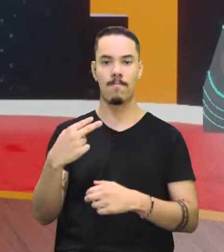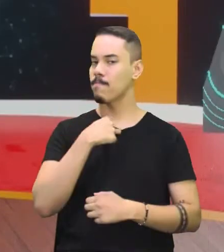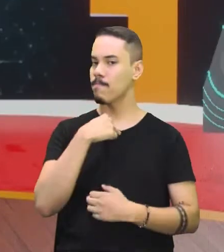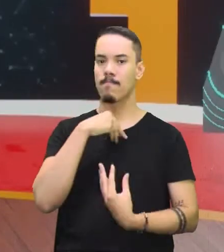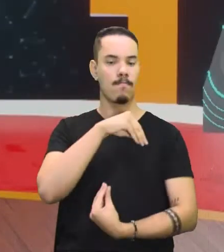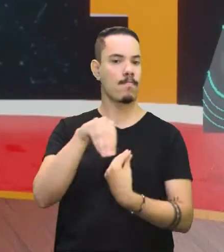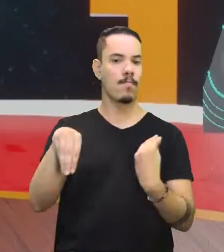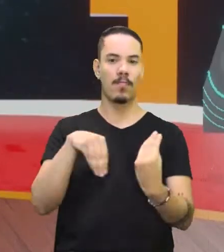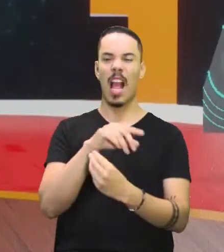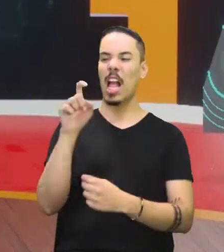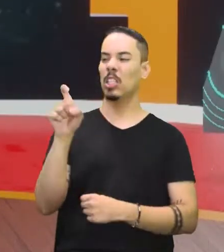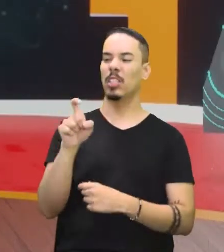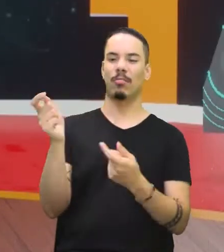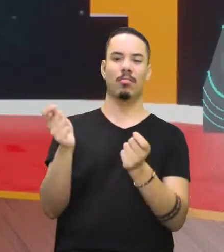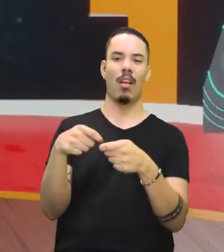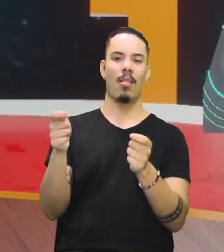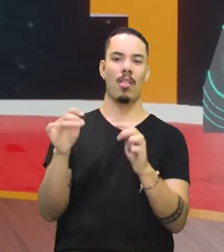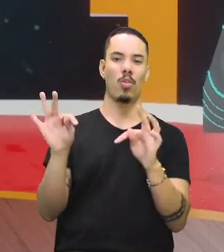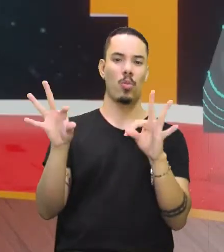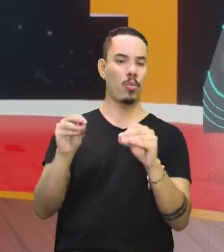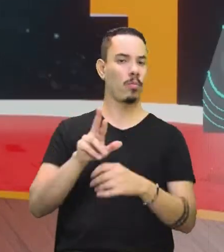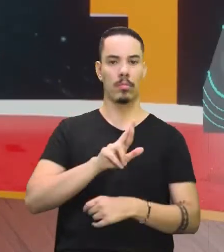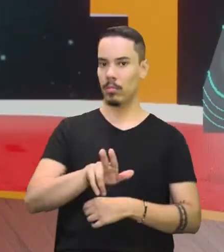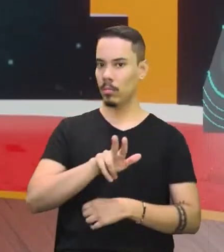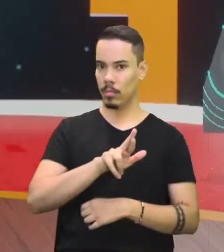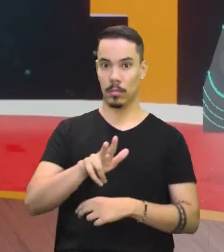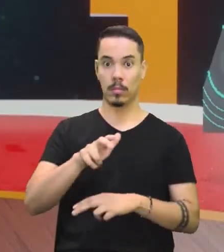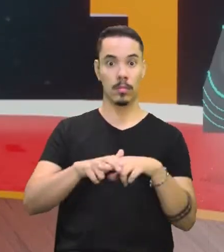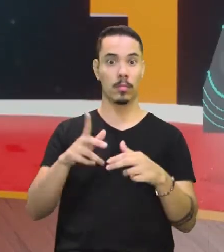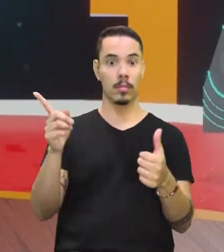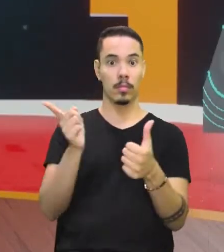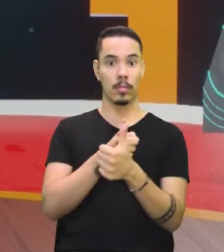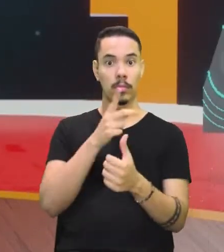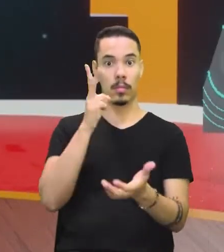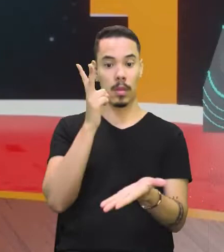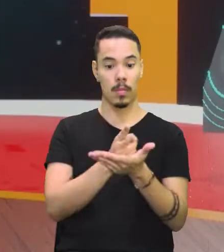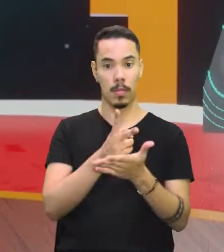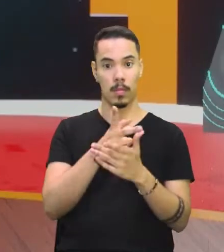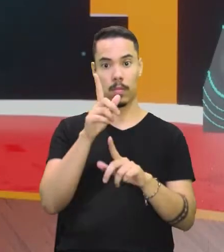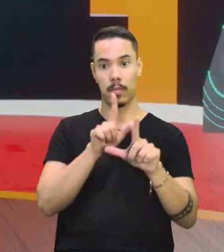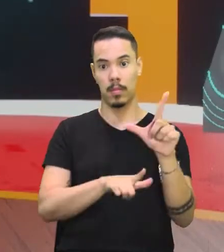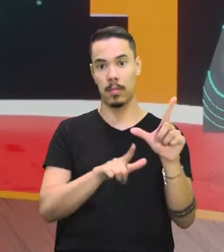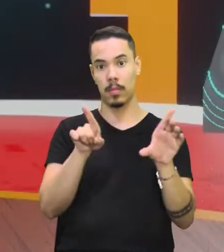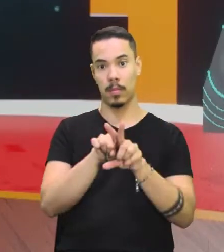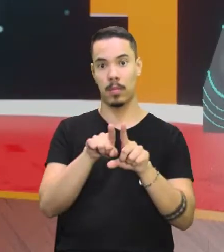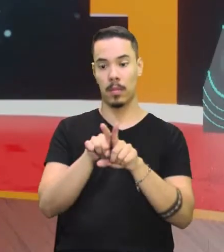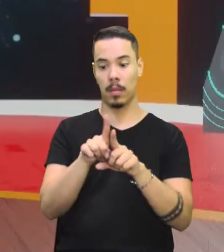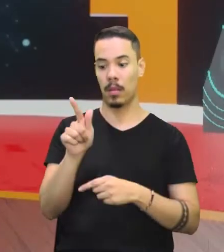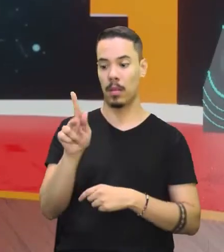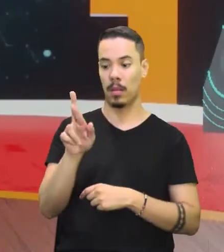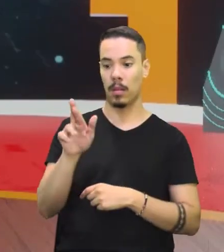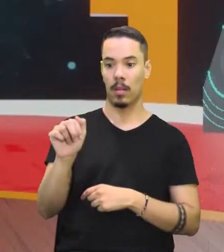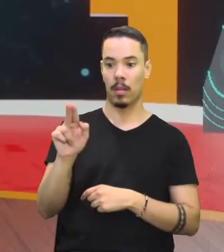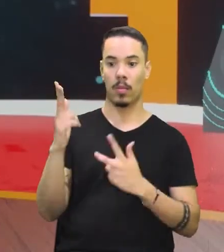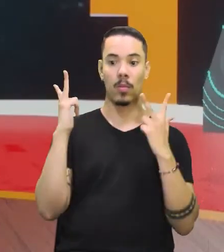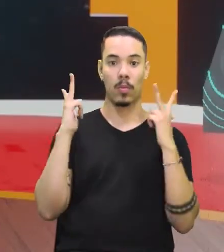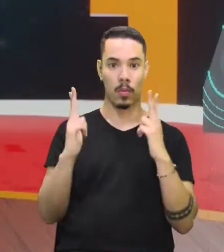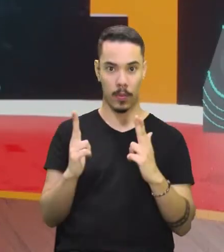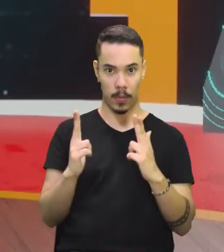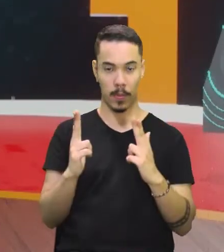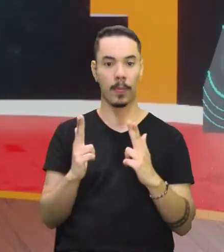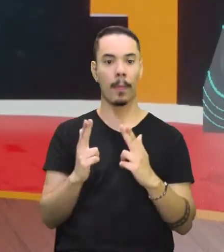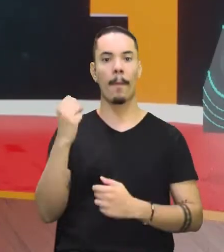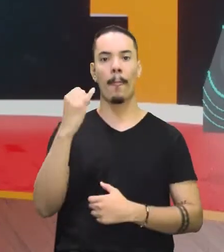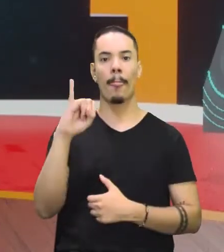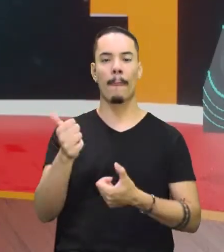é X, eu vou somar tudo. Né? Não, tem que ter a mesma letra e o mesmo grau também. Beleza? Beleza. Quando